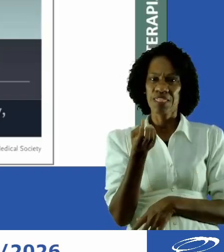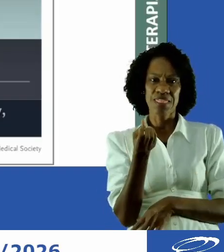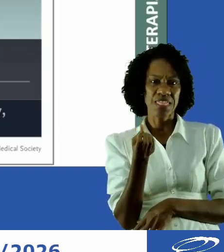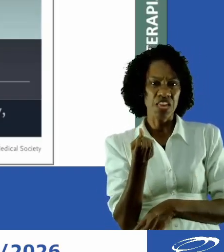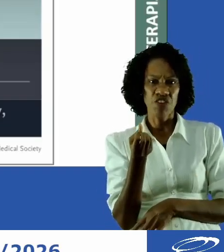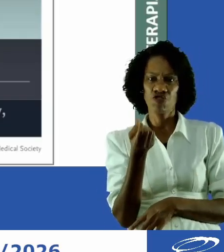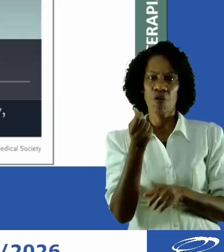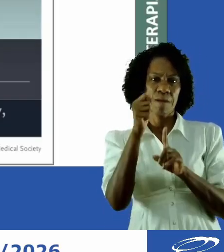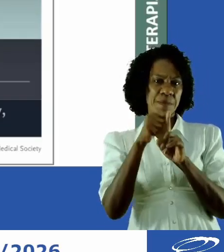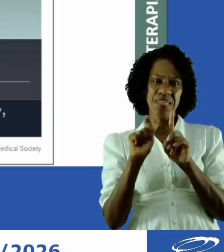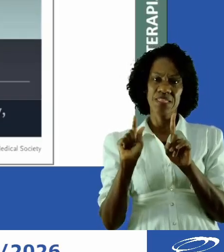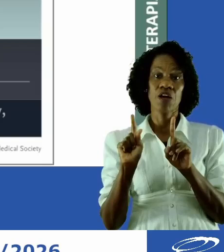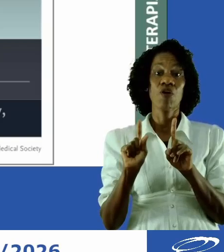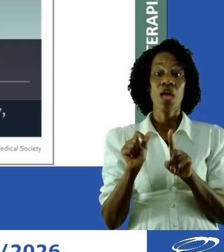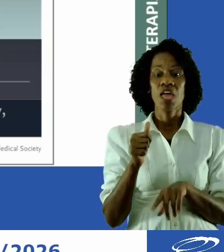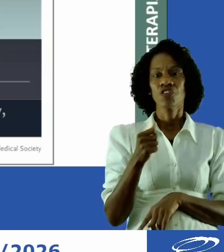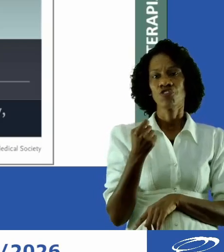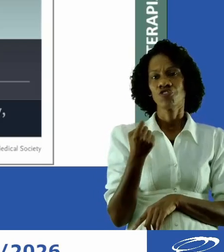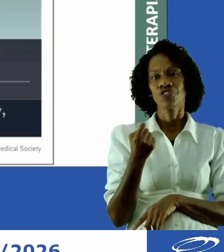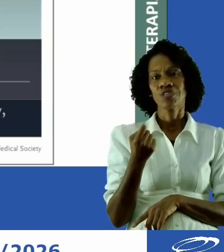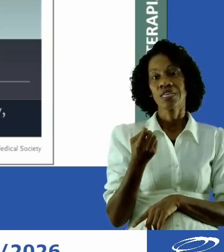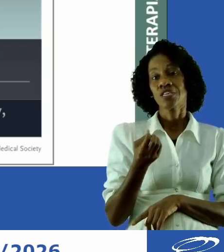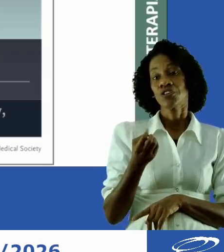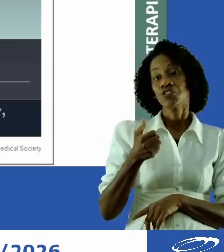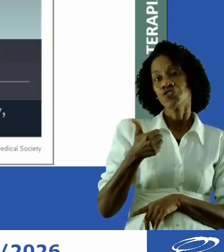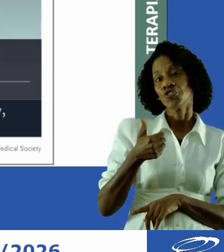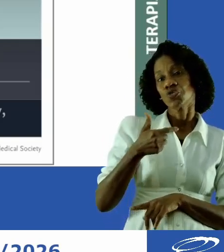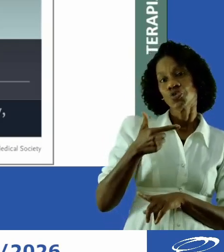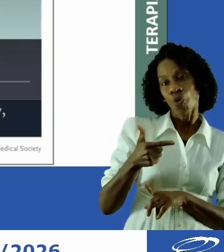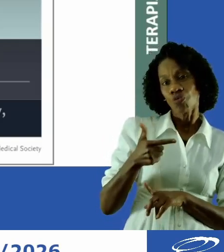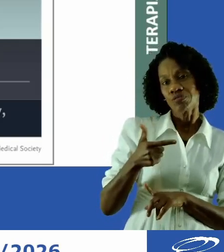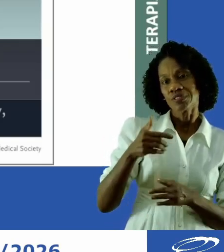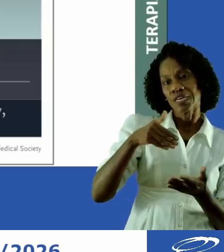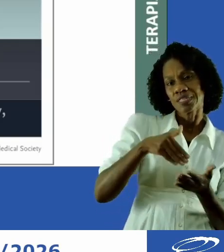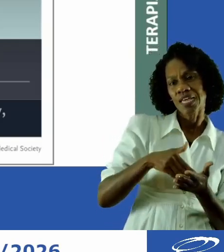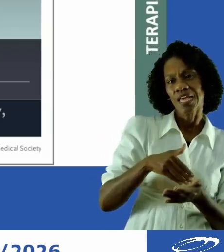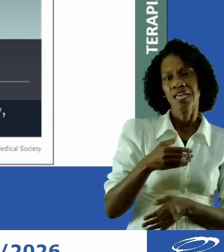torno de 6 a 12 semanas. E esse é o ensaio clínico